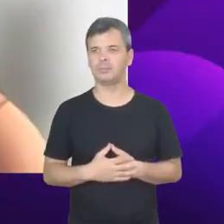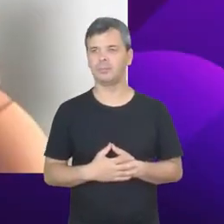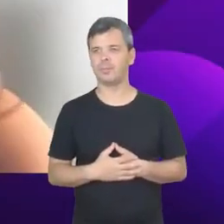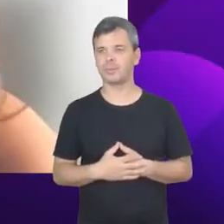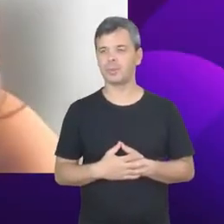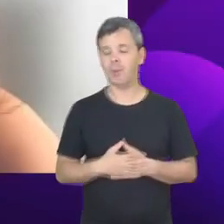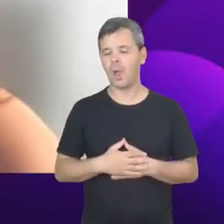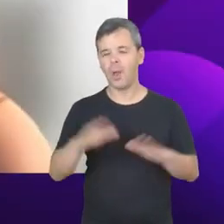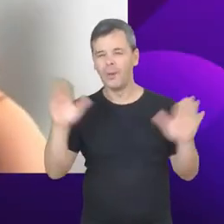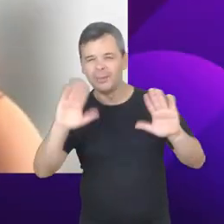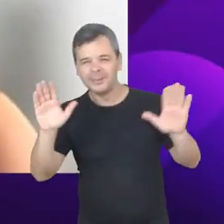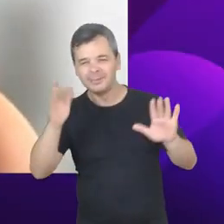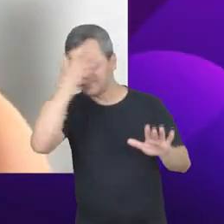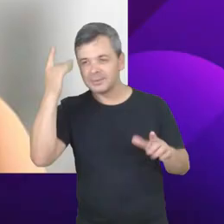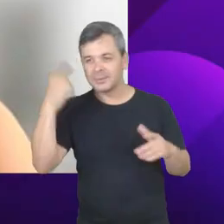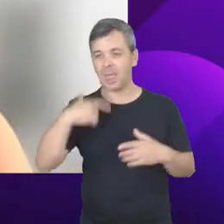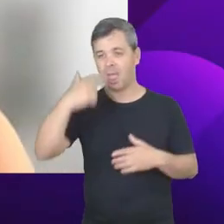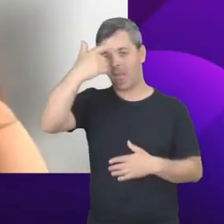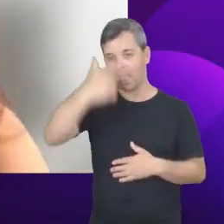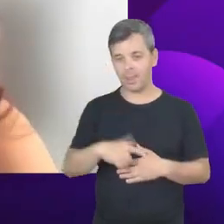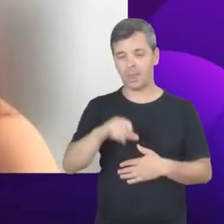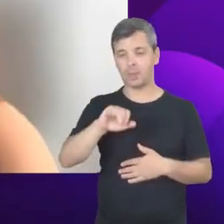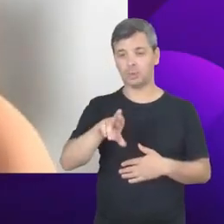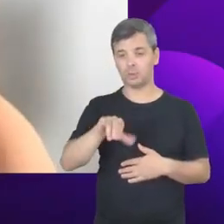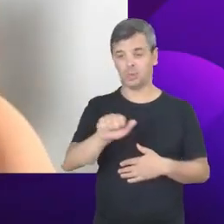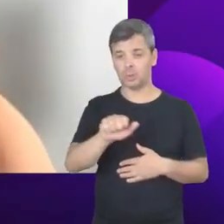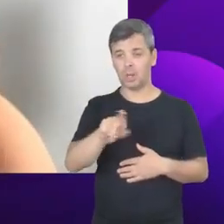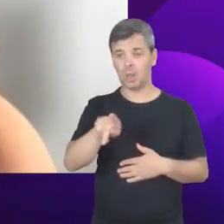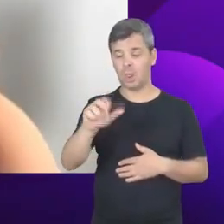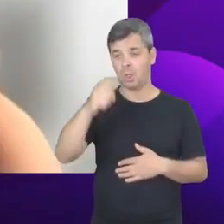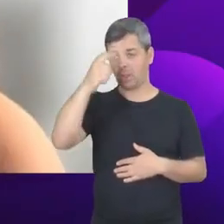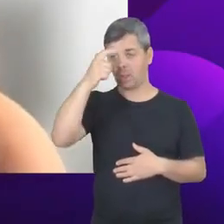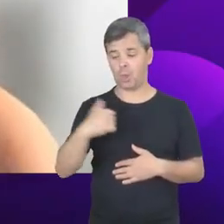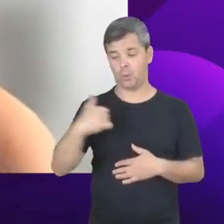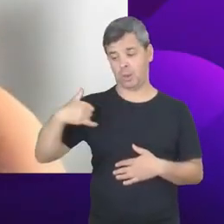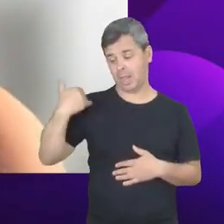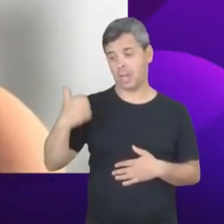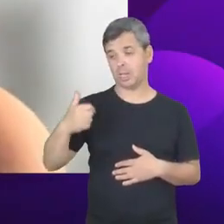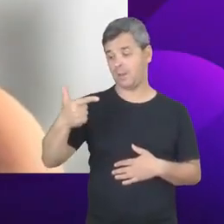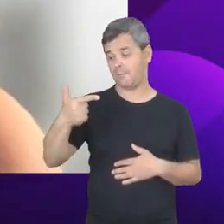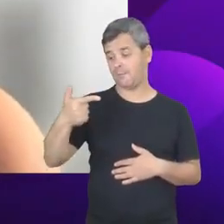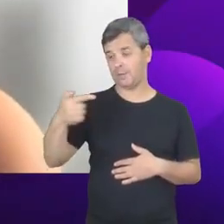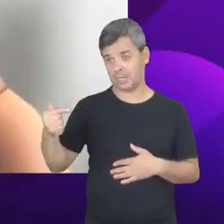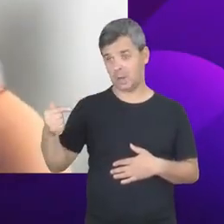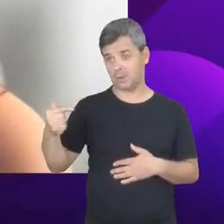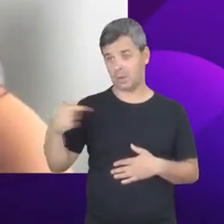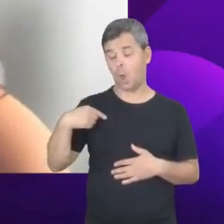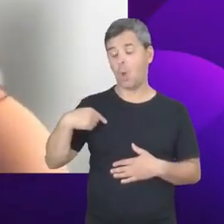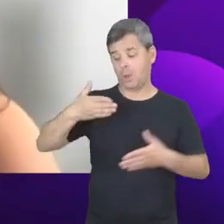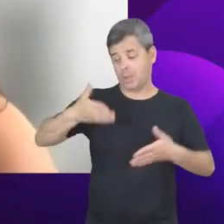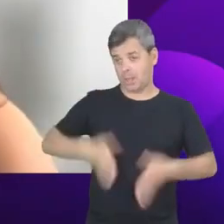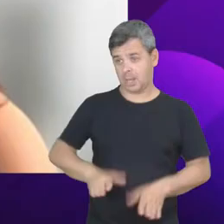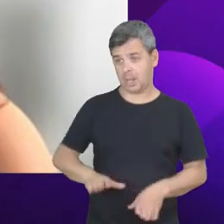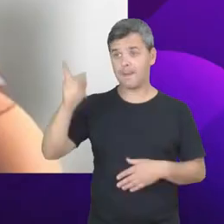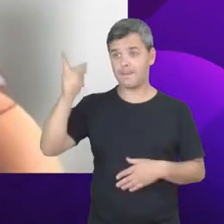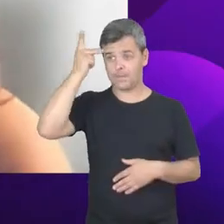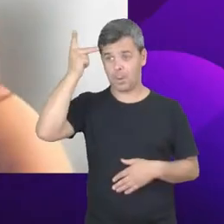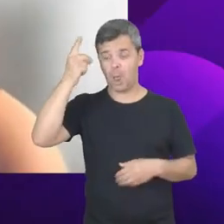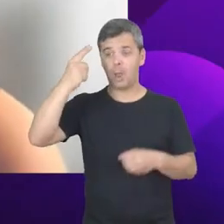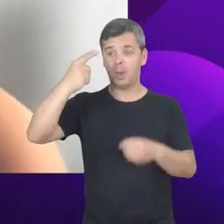Oi, pessoal. Eu me chamo Júlia Kopf, tenho 27 anos, sou nascida em São Paulo, no bairro de